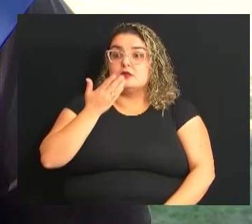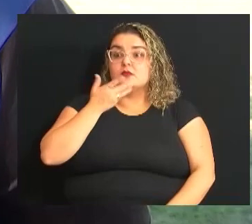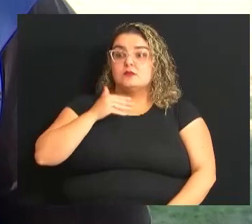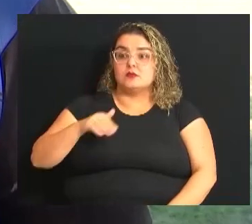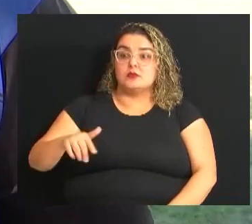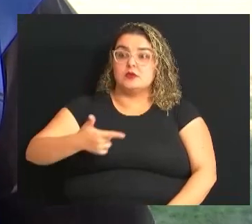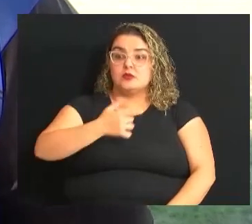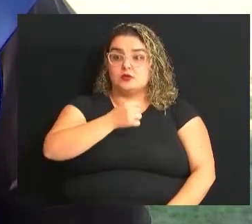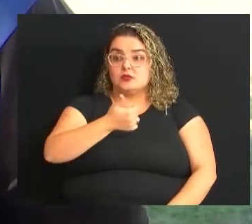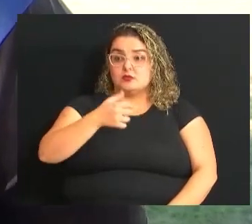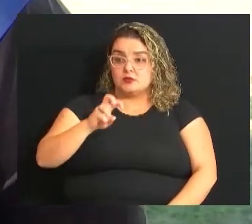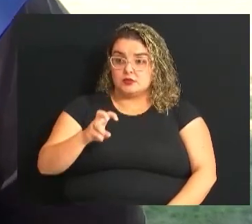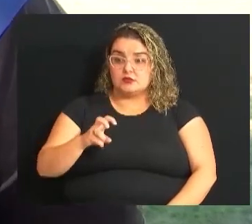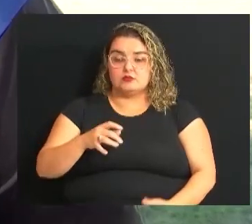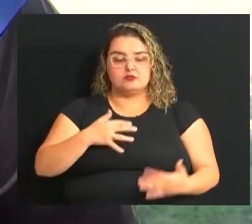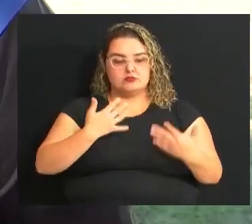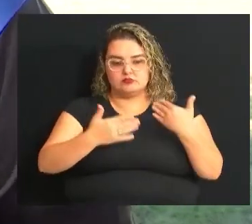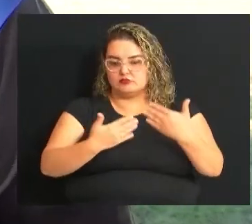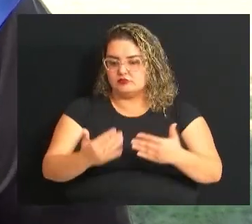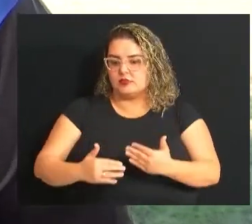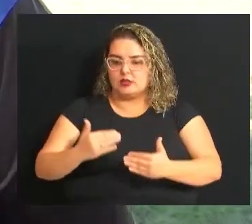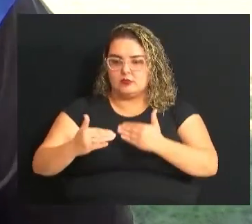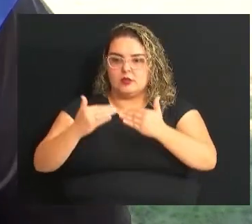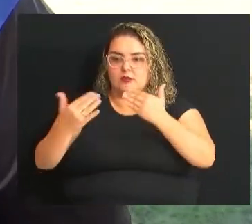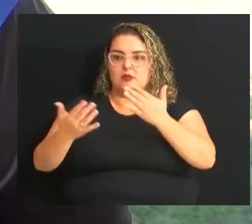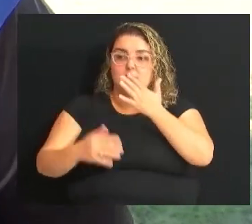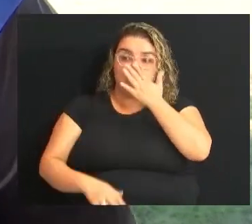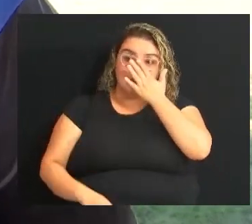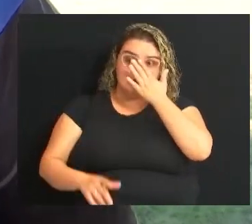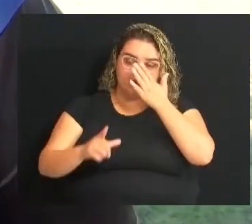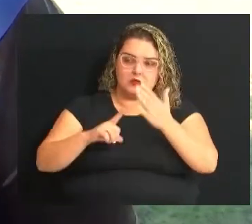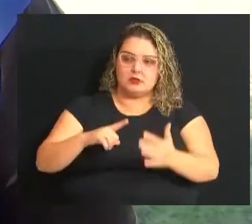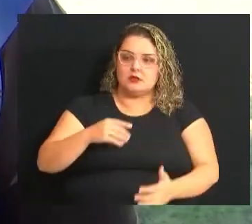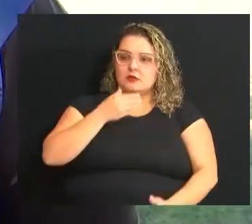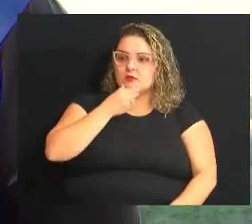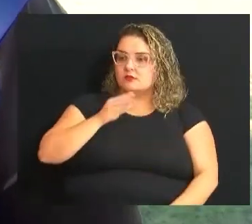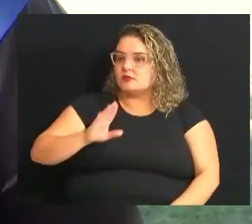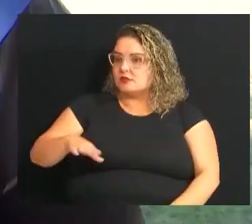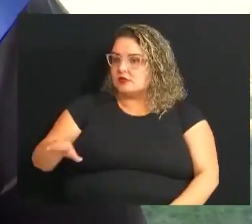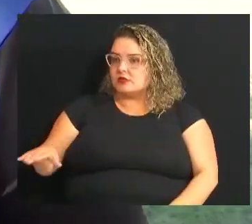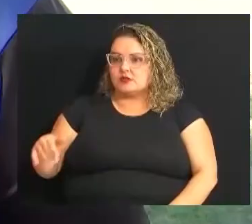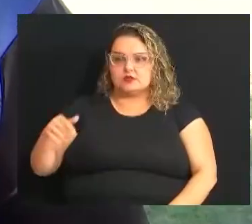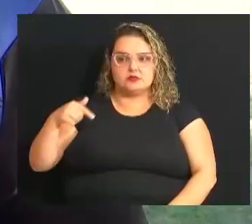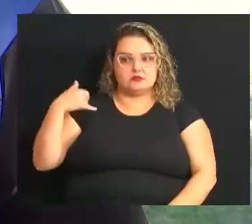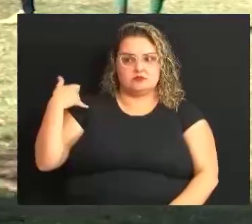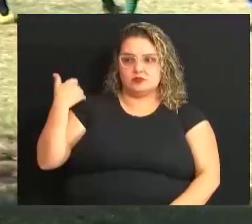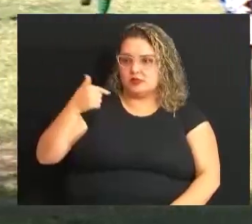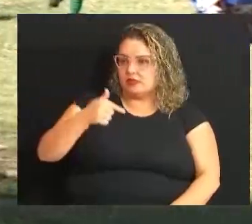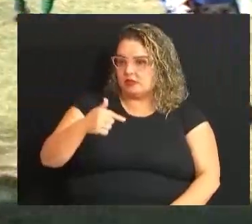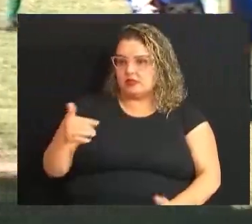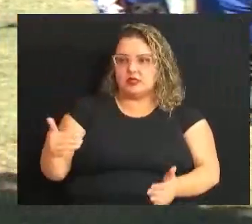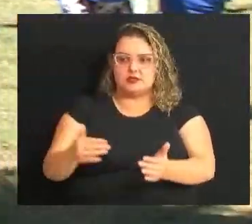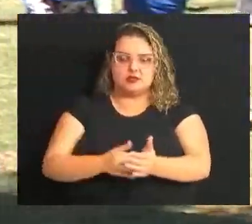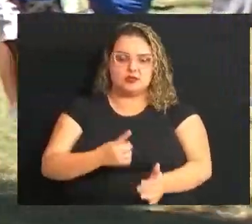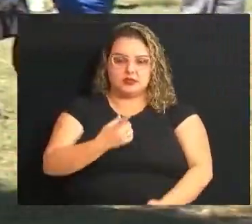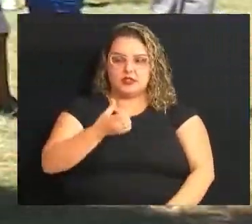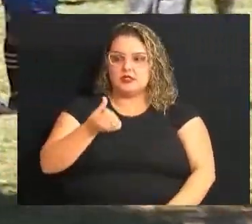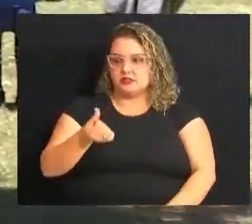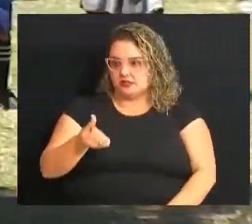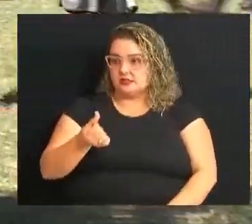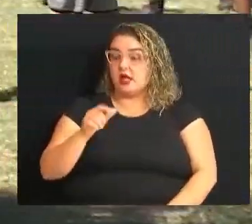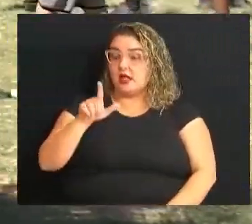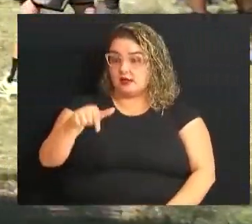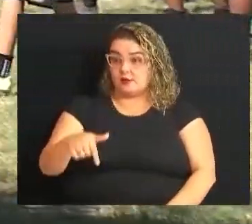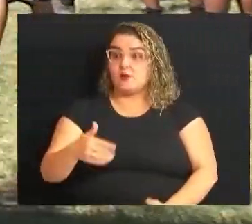2015. E a gente vem desenvolvendo ele, temos meninos aqui de 7 a 16 anos, porque depois eles